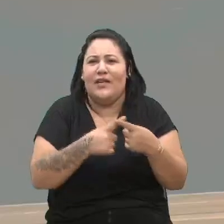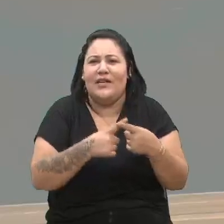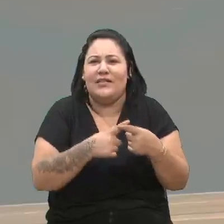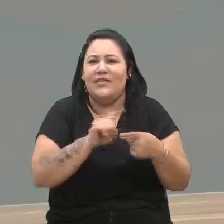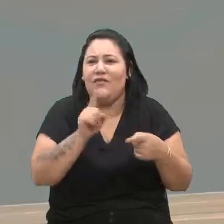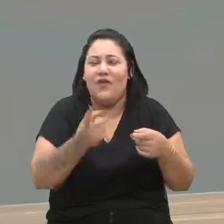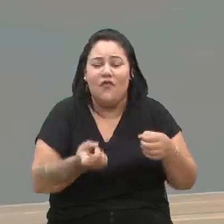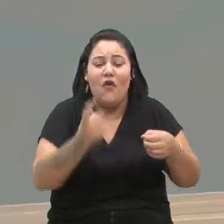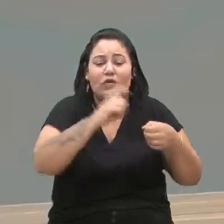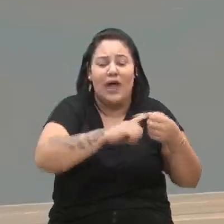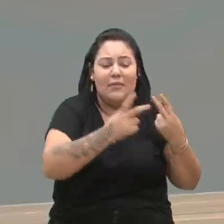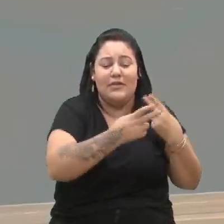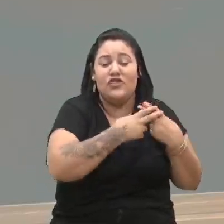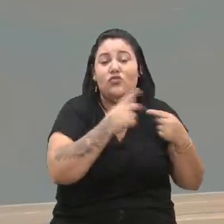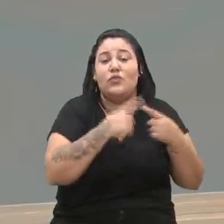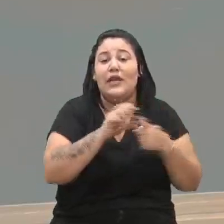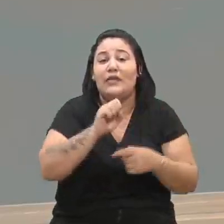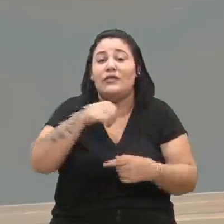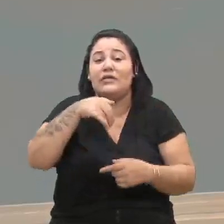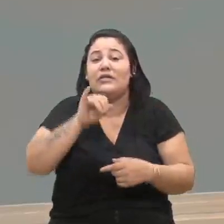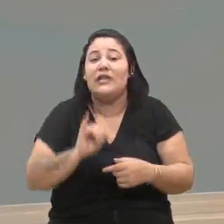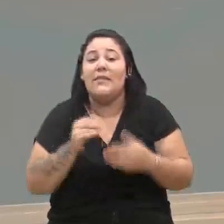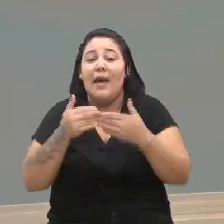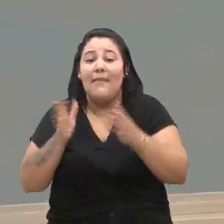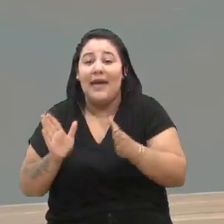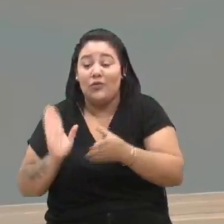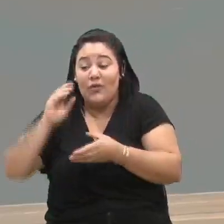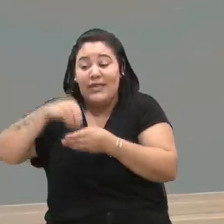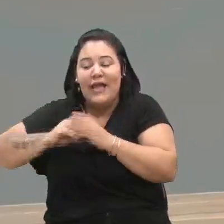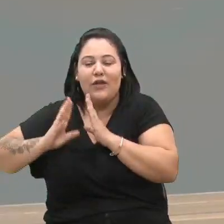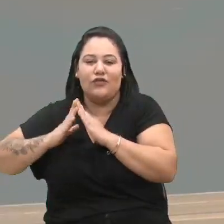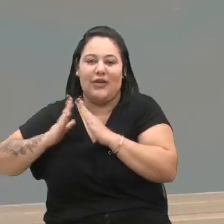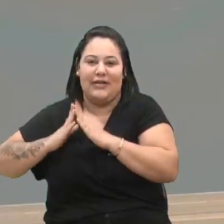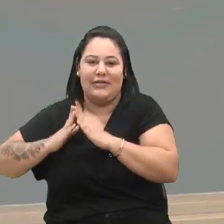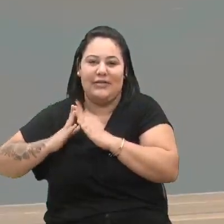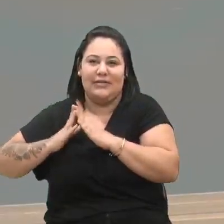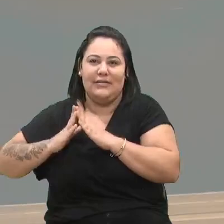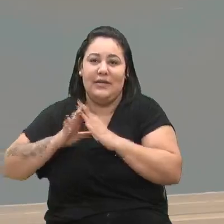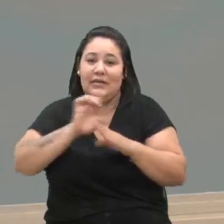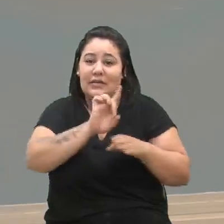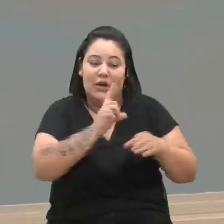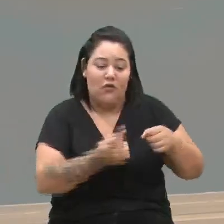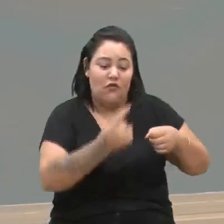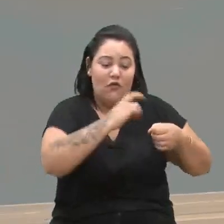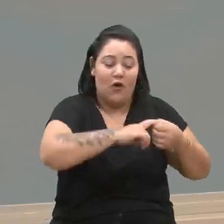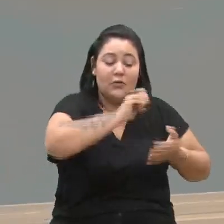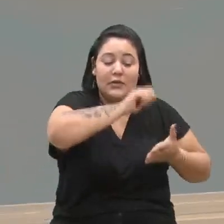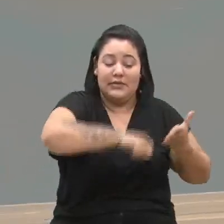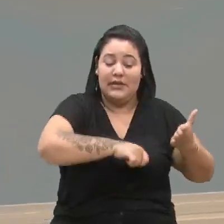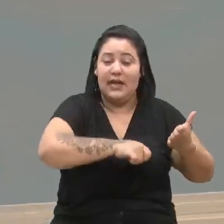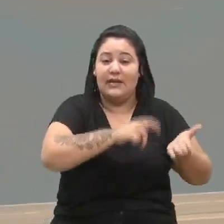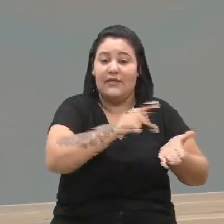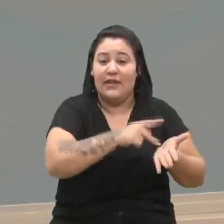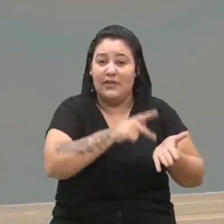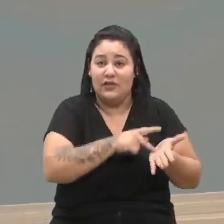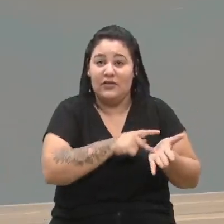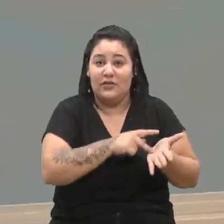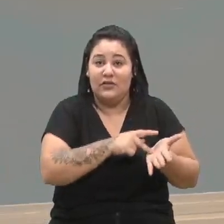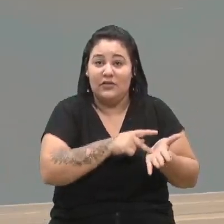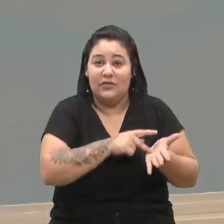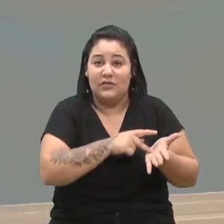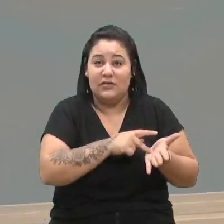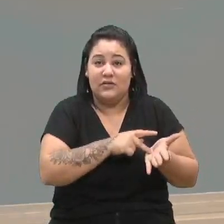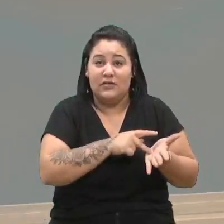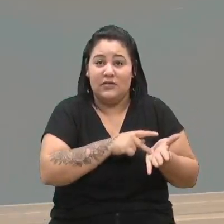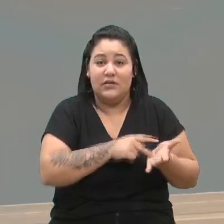presídio porque eles estão no semiaberto em casa. Então, não retornam para assinar ali o semiaberto